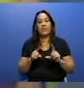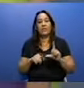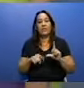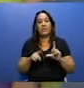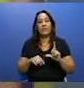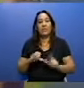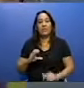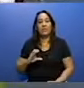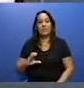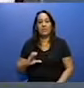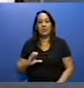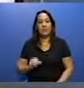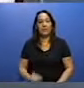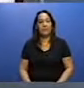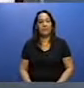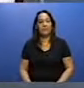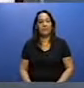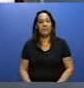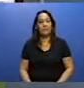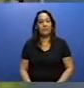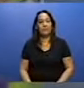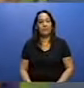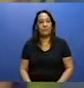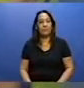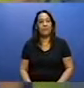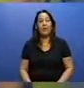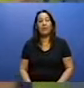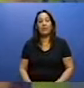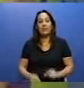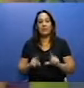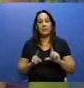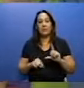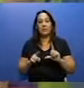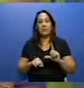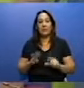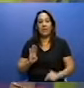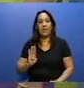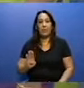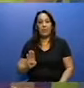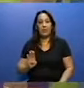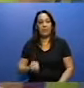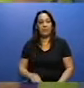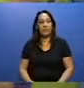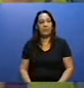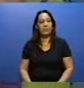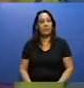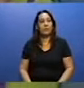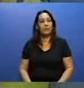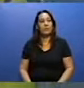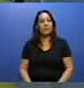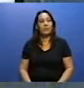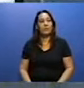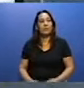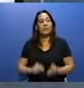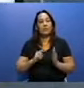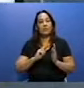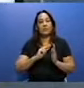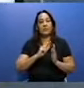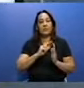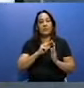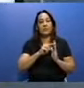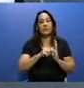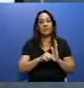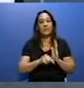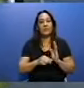sem precisar fazer o desenho. Se você fosse desenhar a figura 7, quantas estrelas